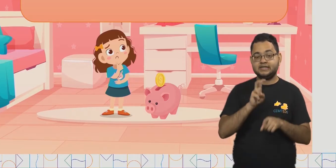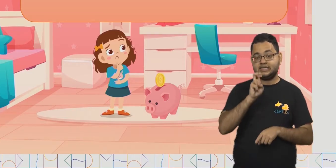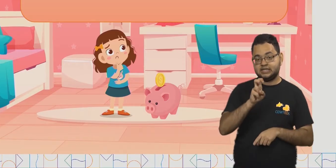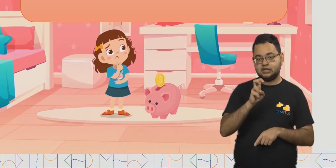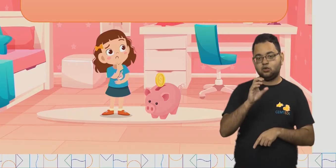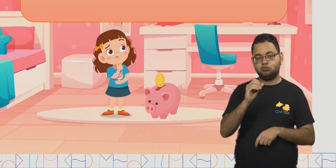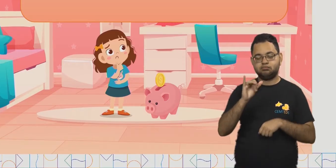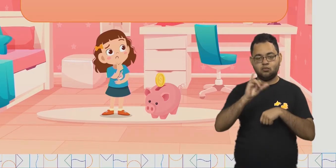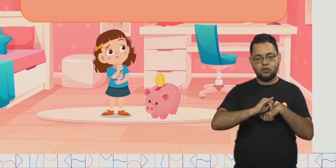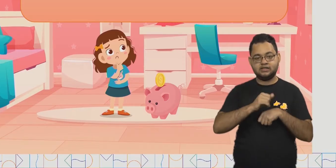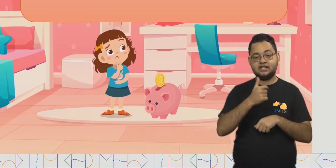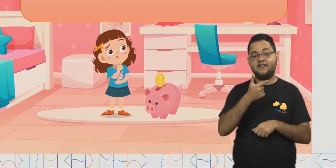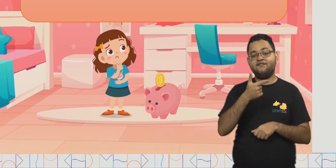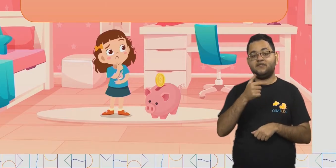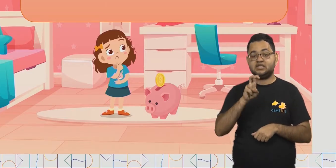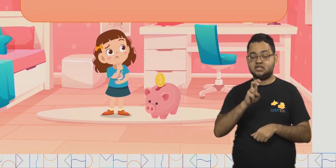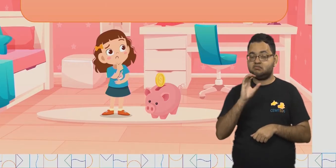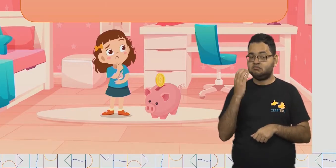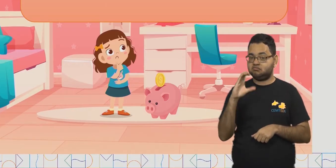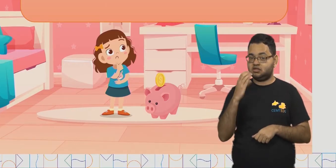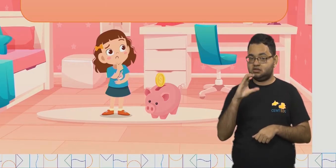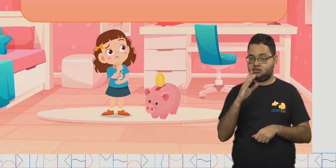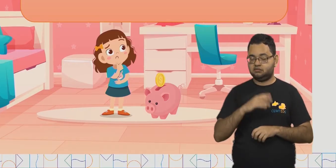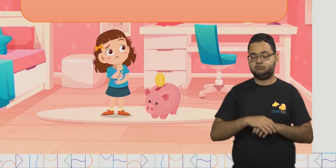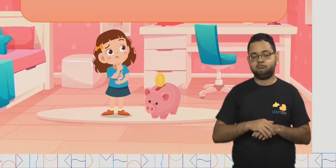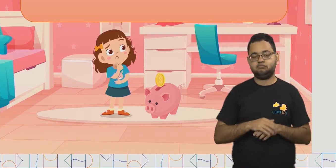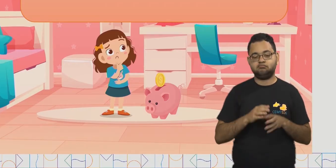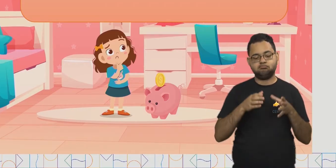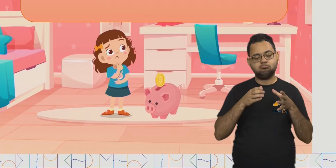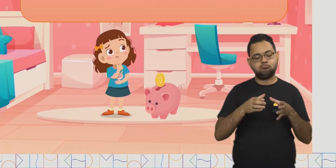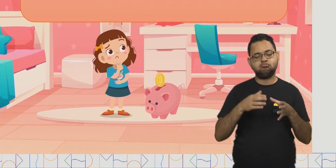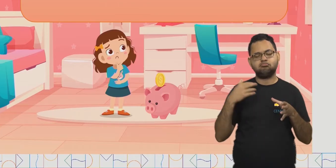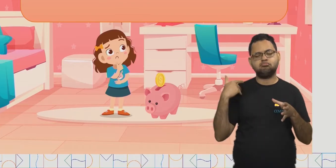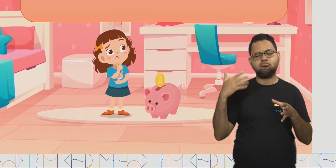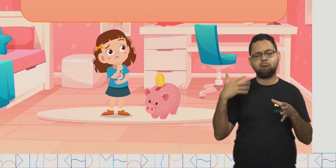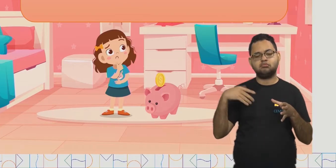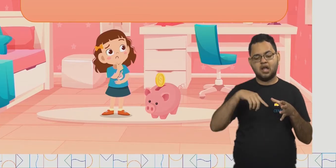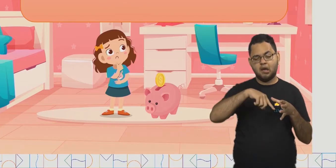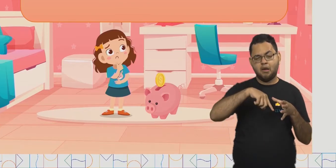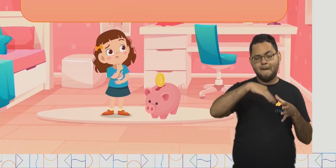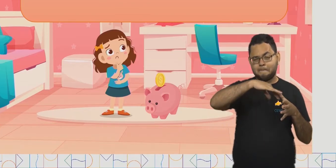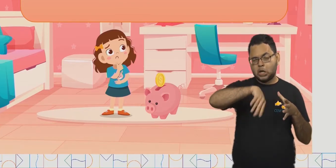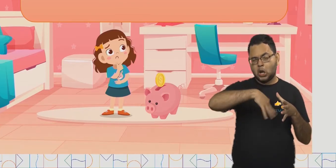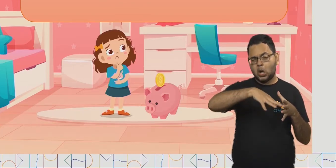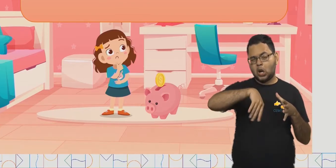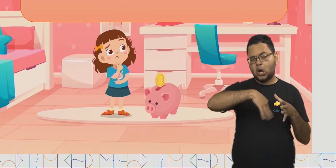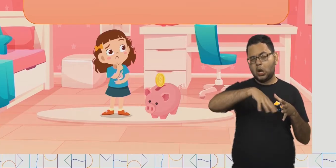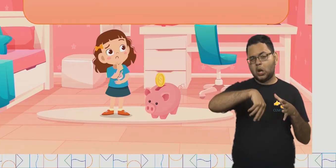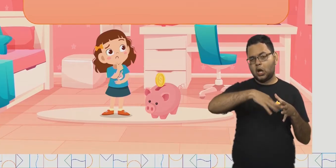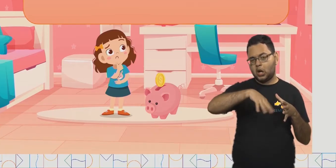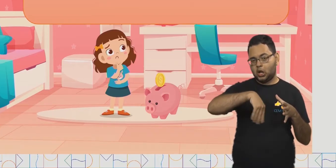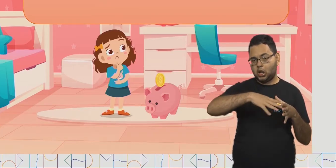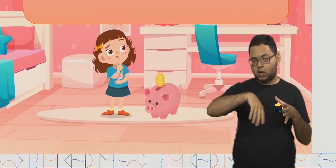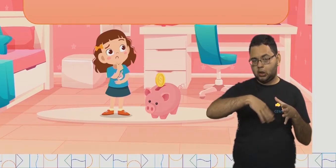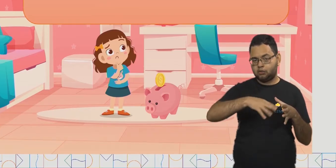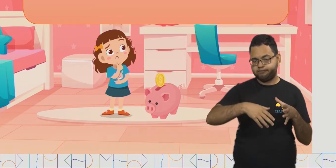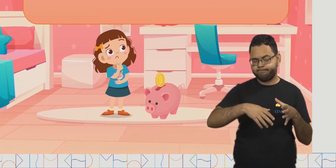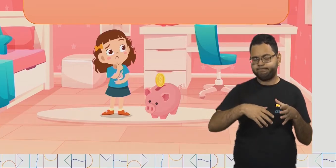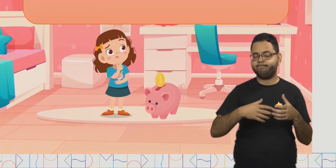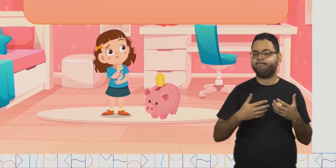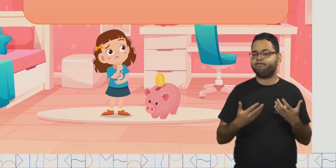25 sentados com o tempo as moedas ficaram muito bem misturadas